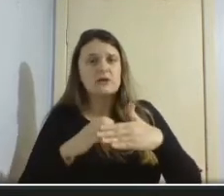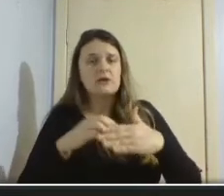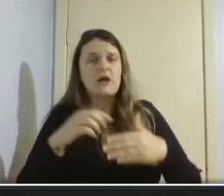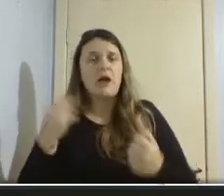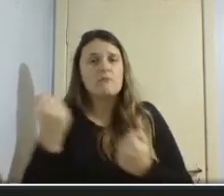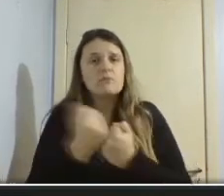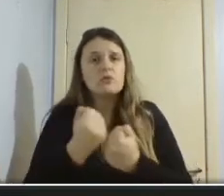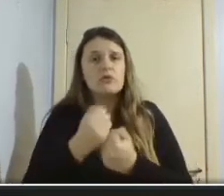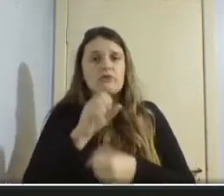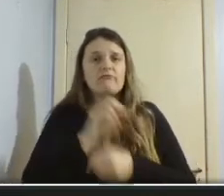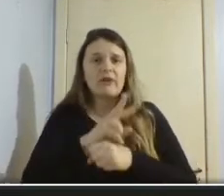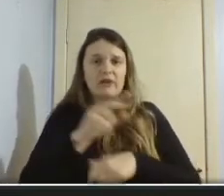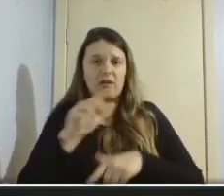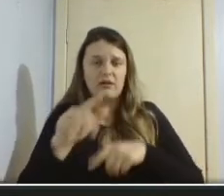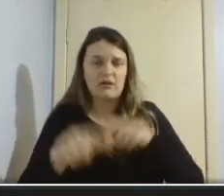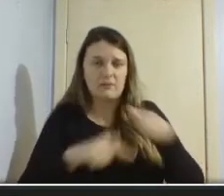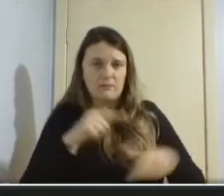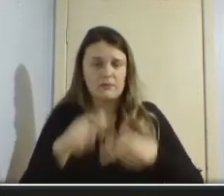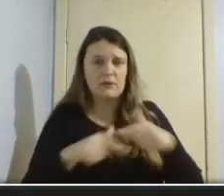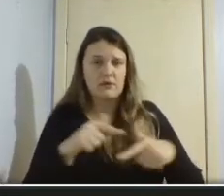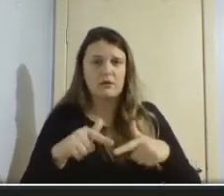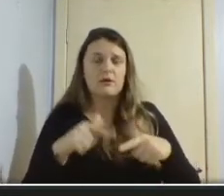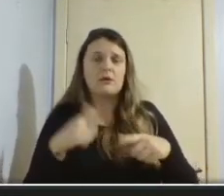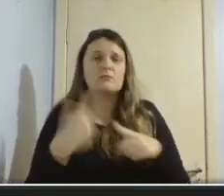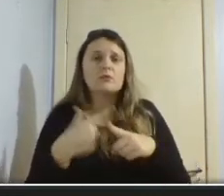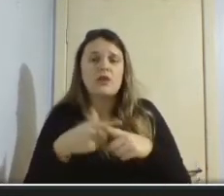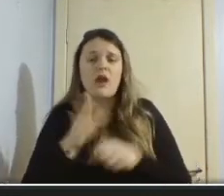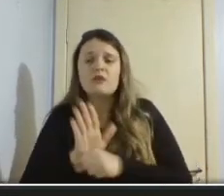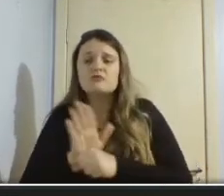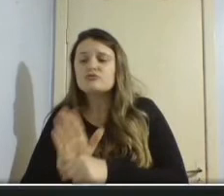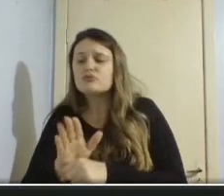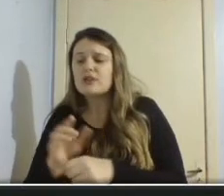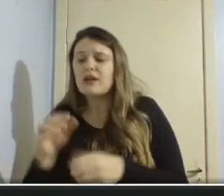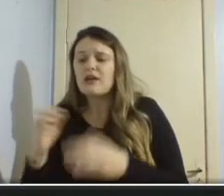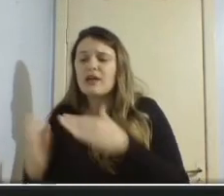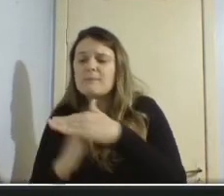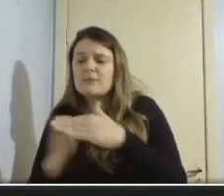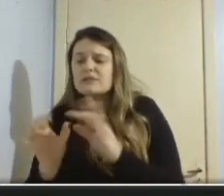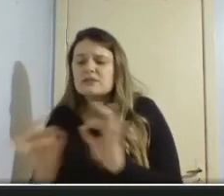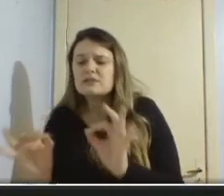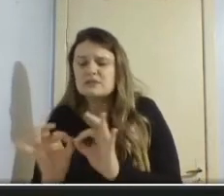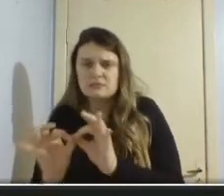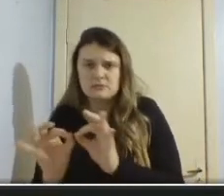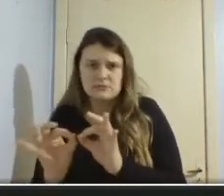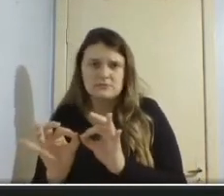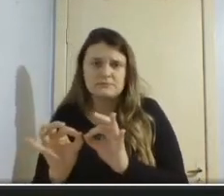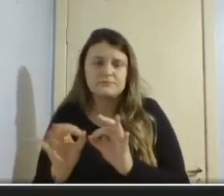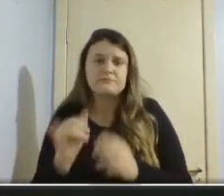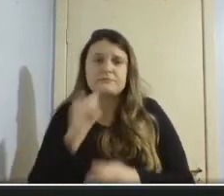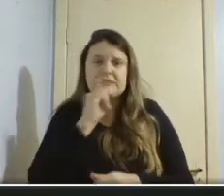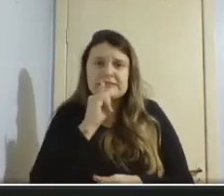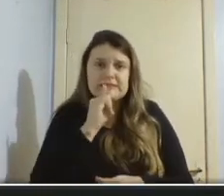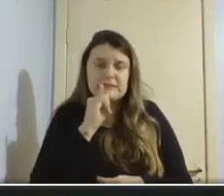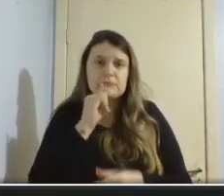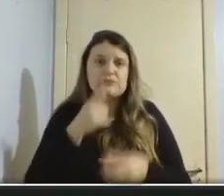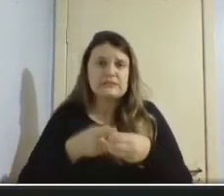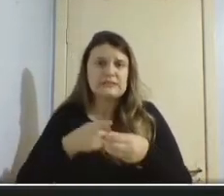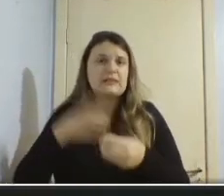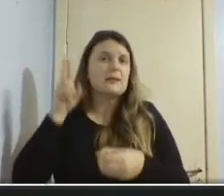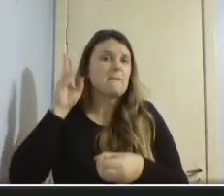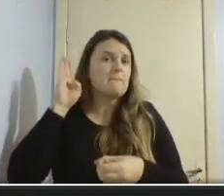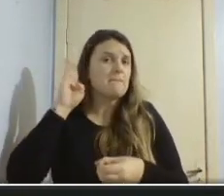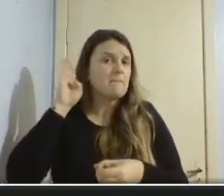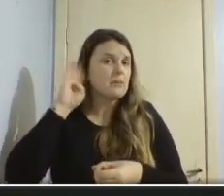novas, aquelas pequenas empresas que nascem no município nesse contexto. Um exemplo também aqui de Pato Branco é a Jimmy Robô.